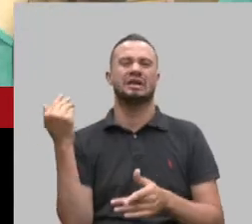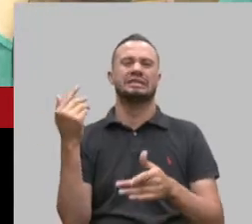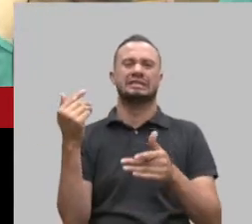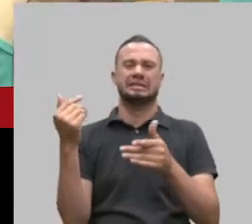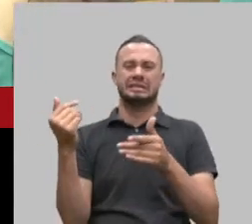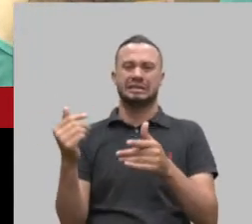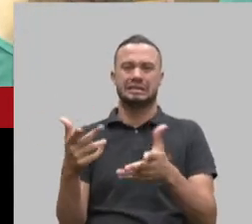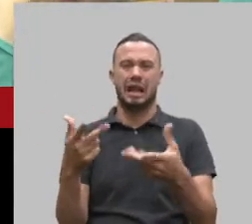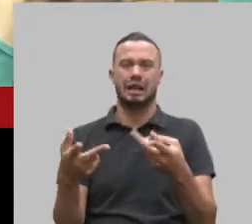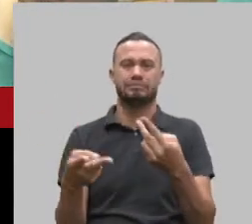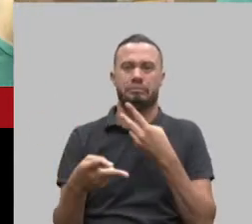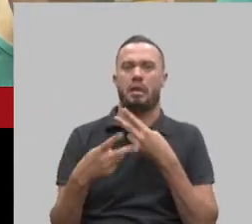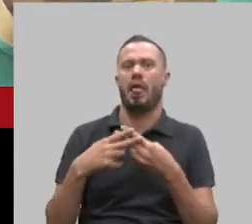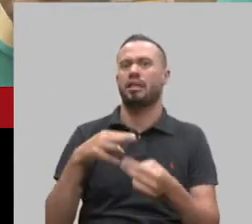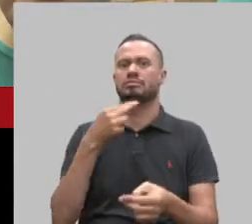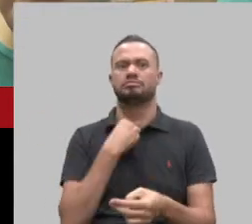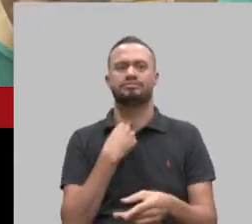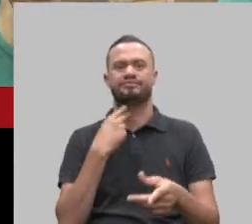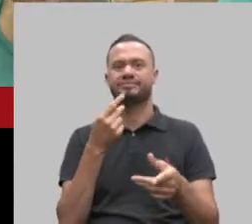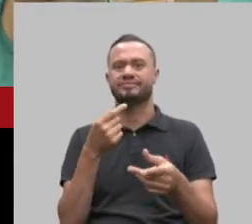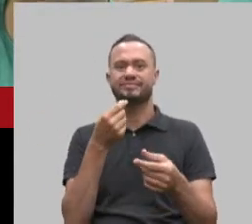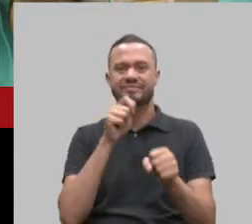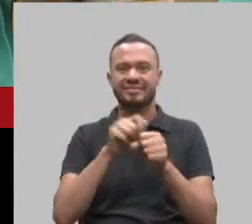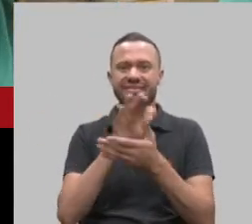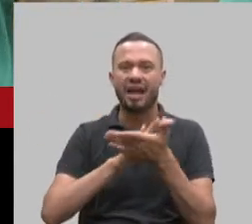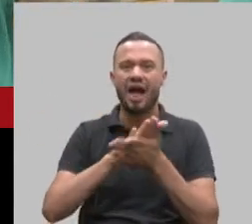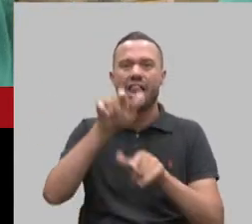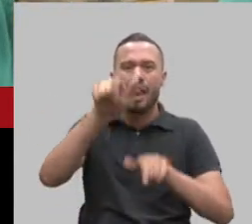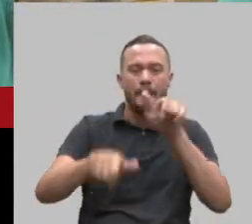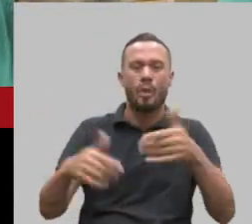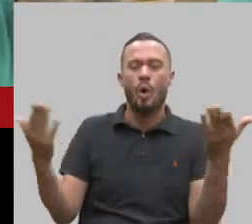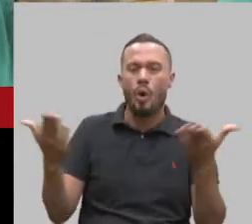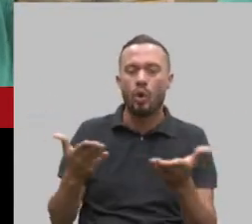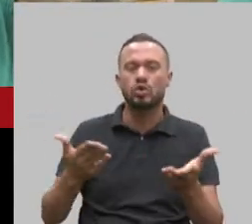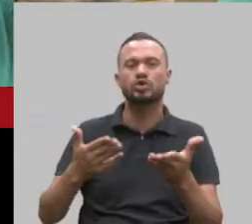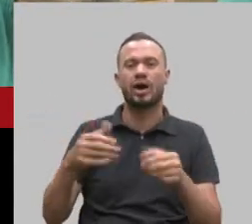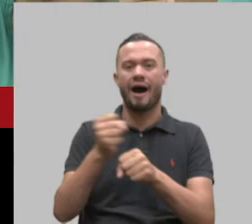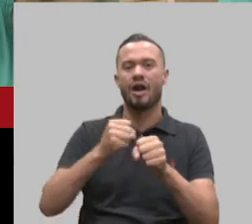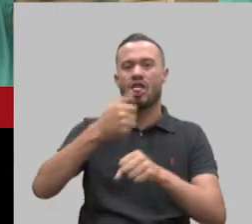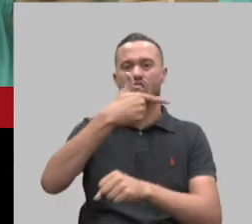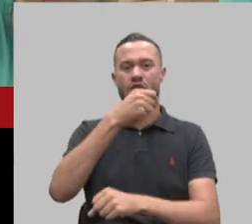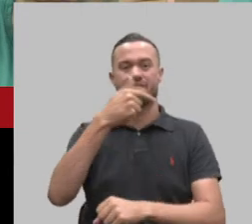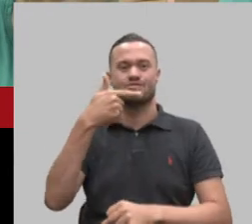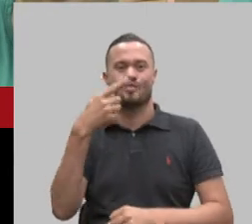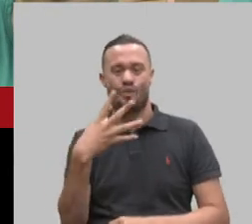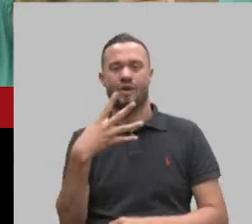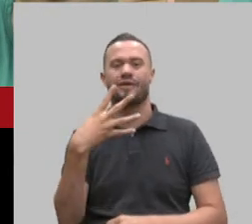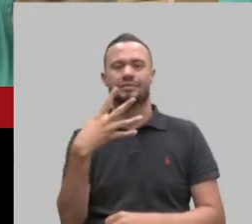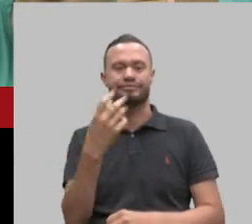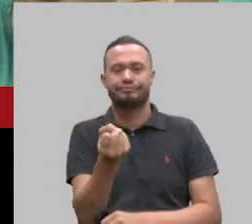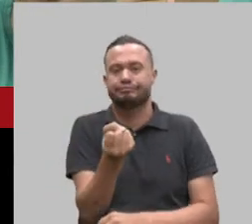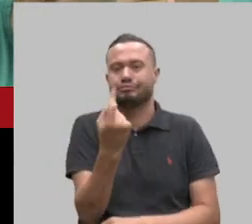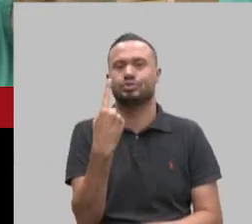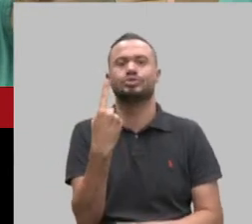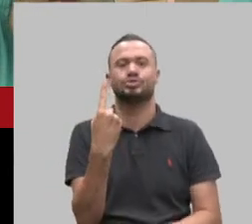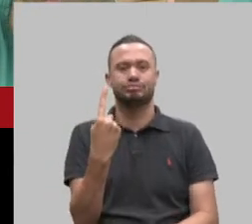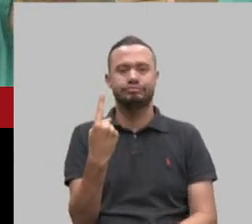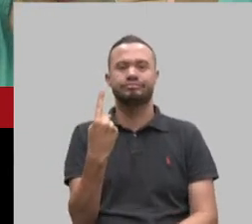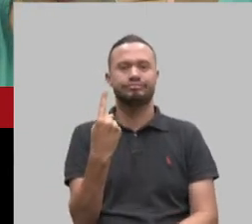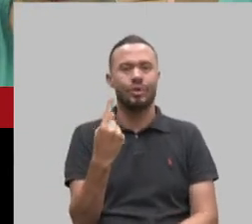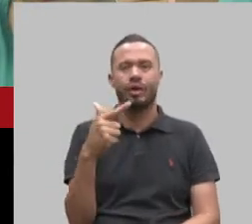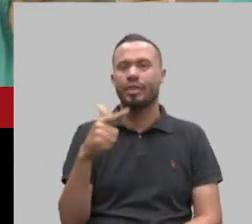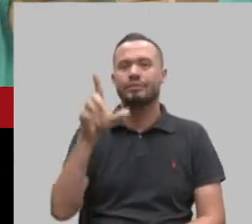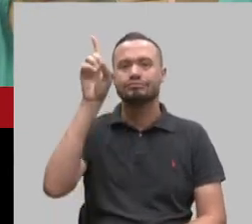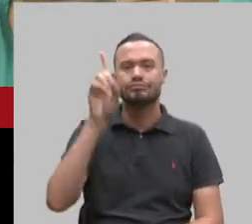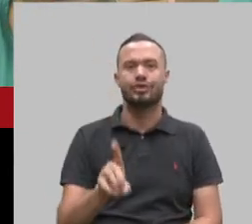repreendidas não eram consideradas como pessoas e hoje 2024 é um absurdo elas não terem direito